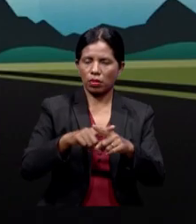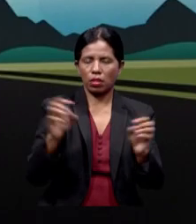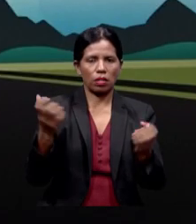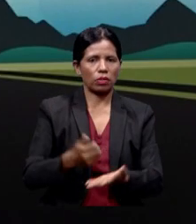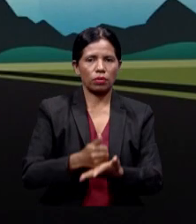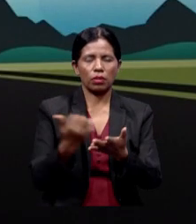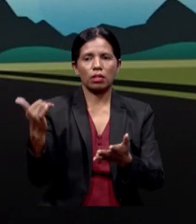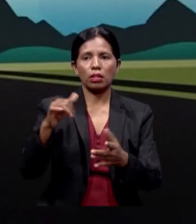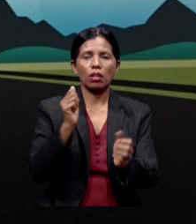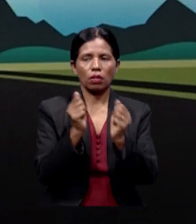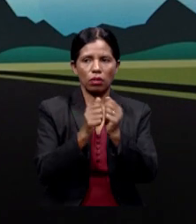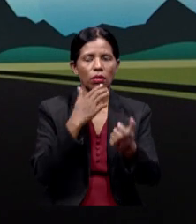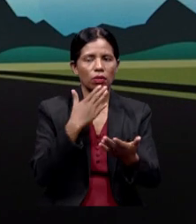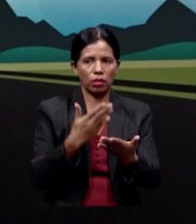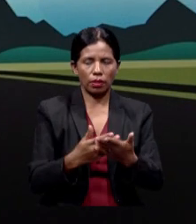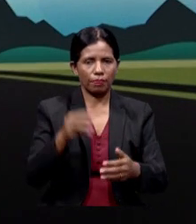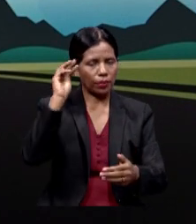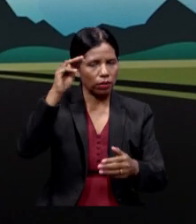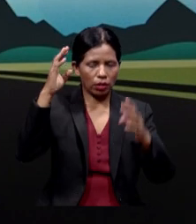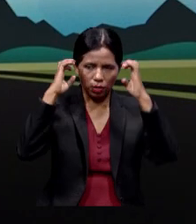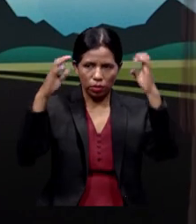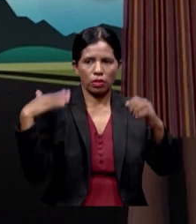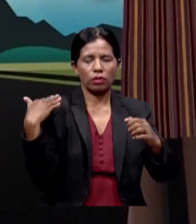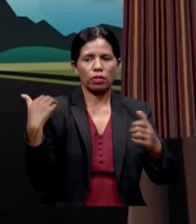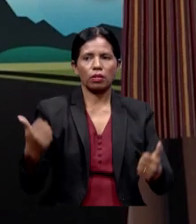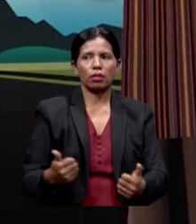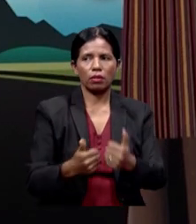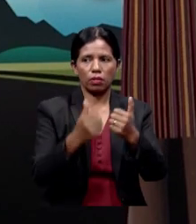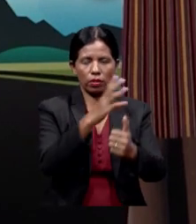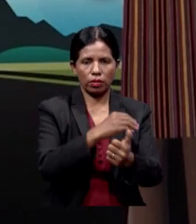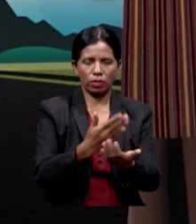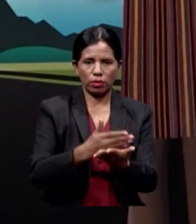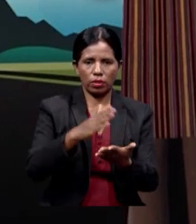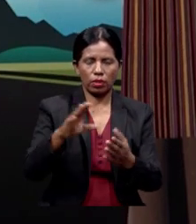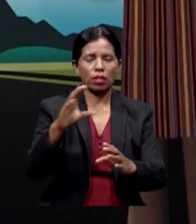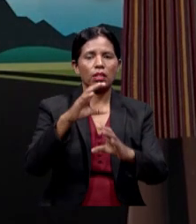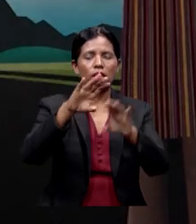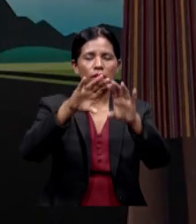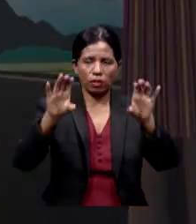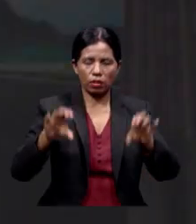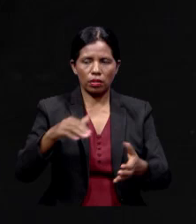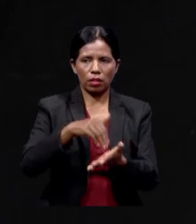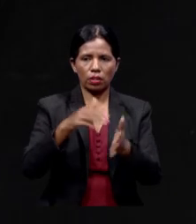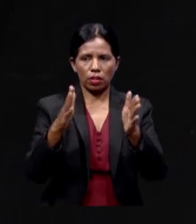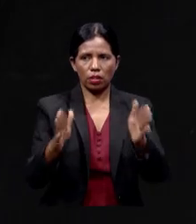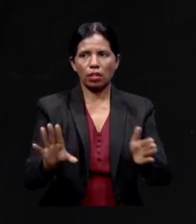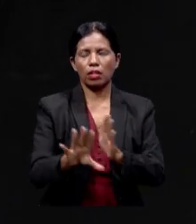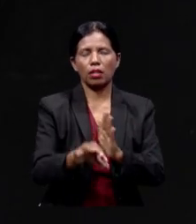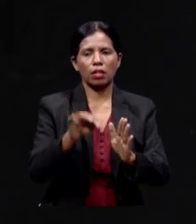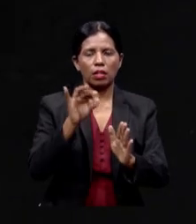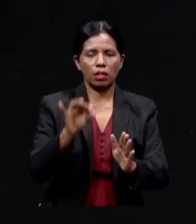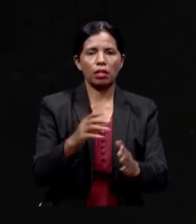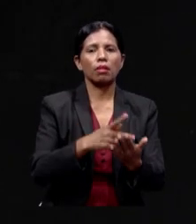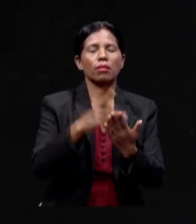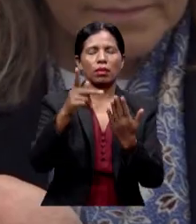MAS QUE NUNE MINISTERI EDUCAÇÃO JUVENTUDI NO DESPORTU DISTRIBUI ONA CERTIFICADO BA ESTUDANTES SIRA NEBBE KONCLUI ONA